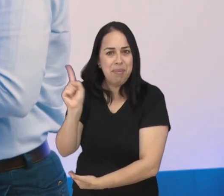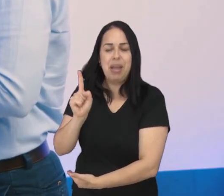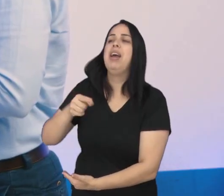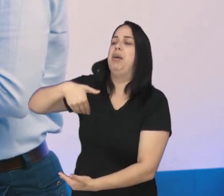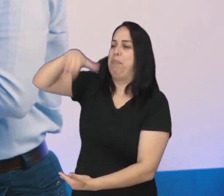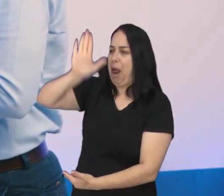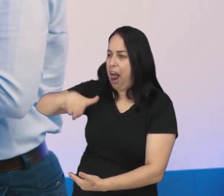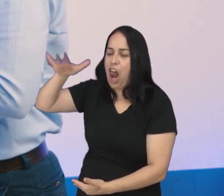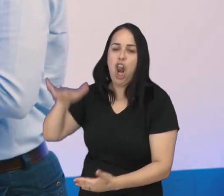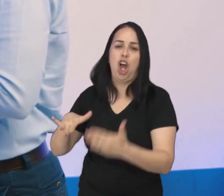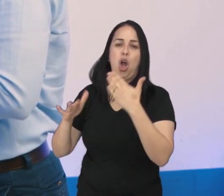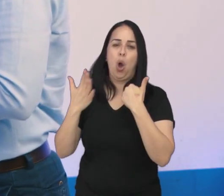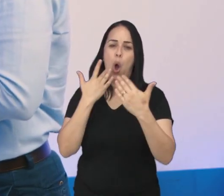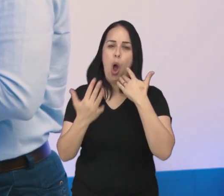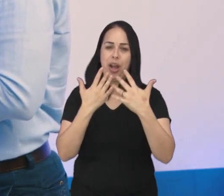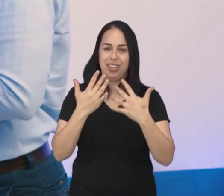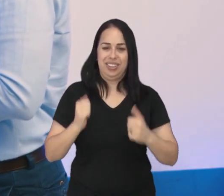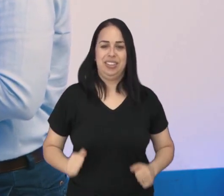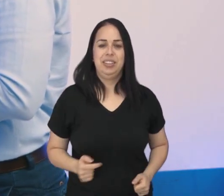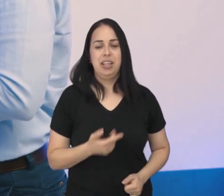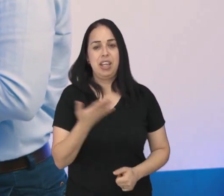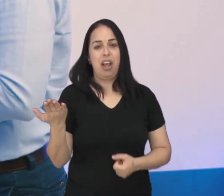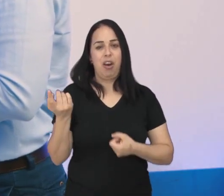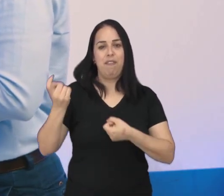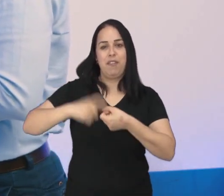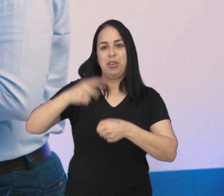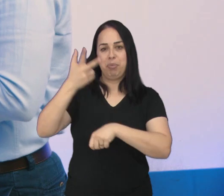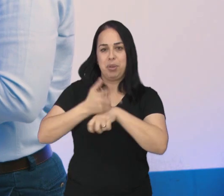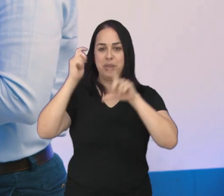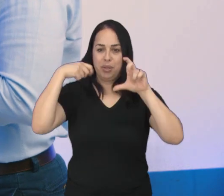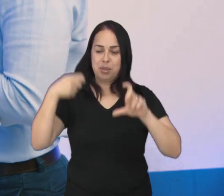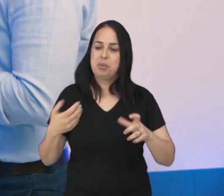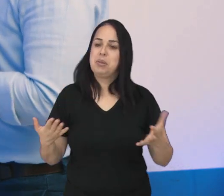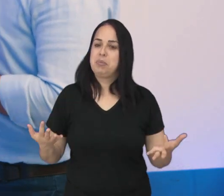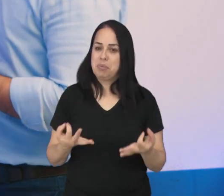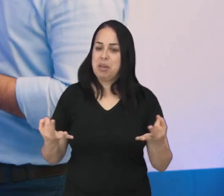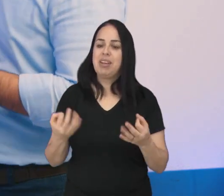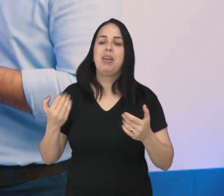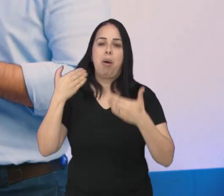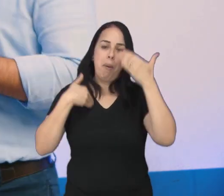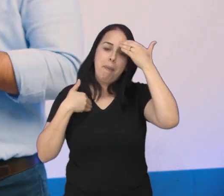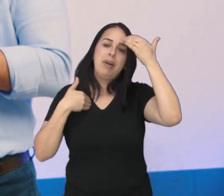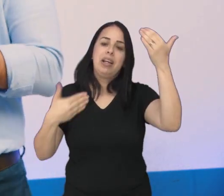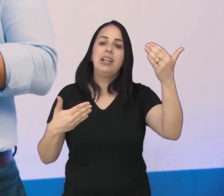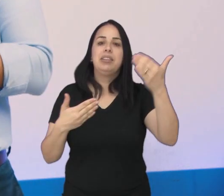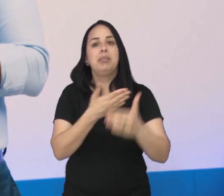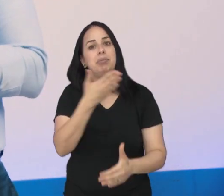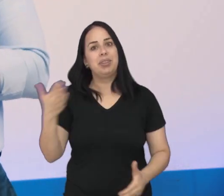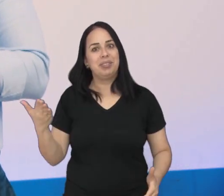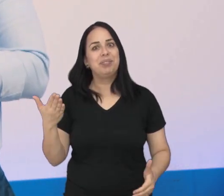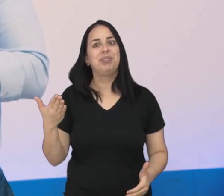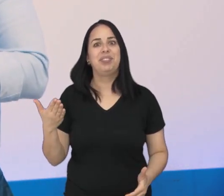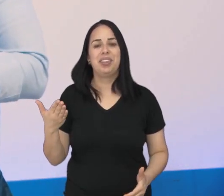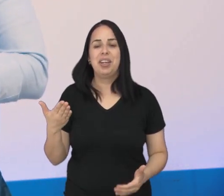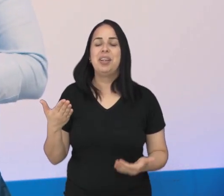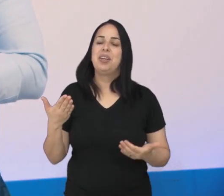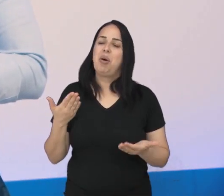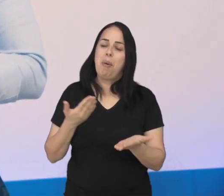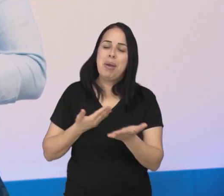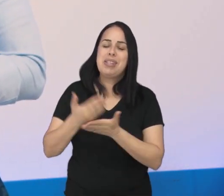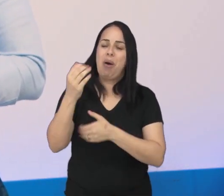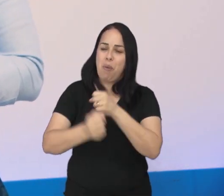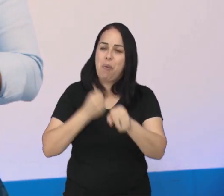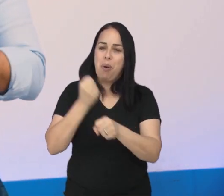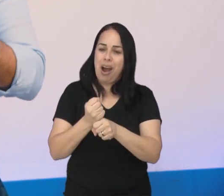bota tinta nela, bota a cor nesse 2024. É com você aí no estúdio. Isso aí, Vanessa, muito obrigado. Pessoal, tá aí, hein? Que